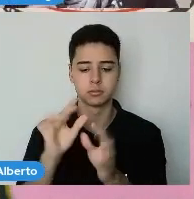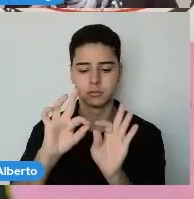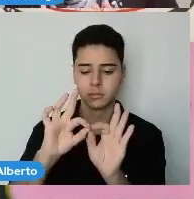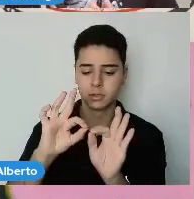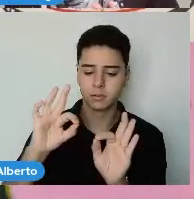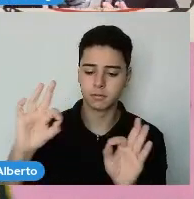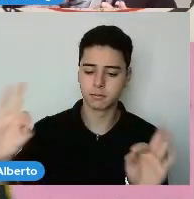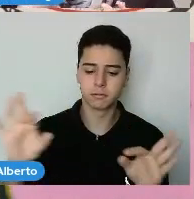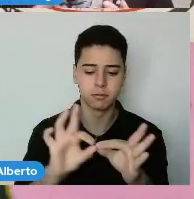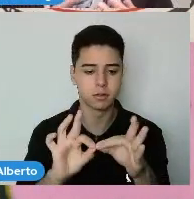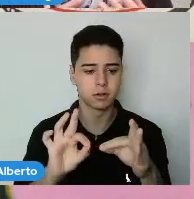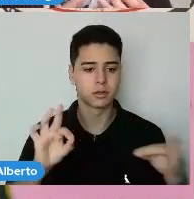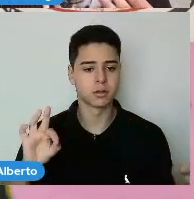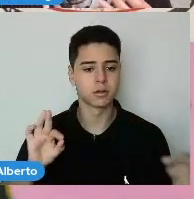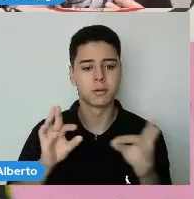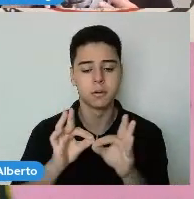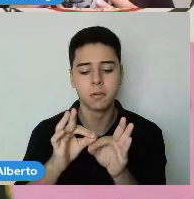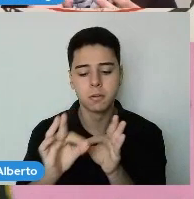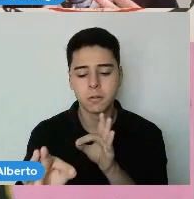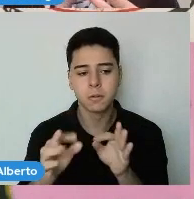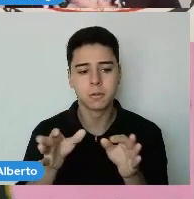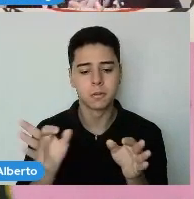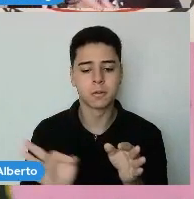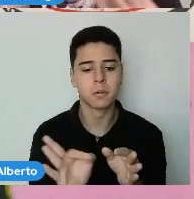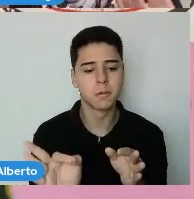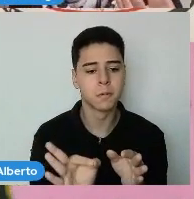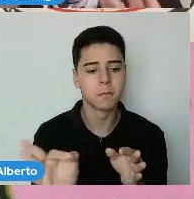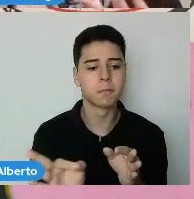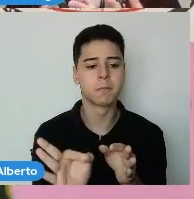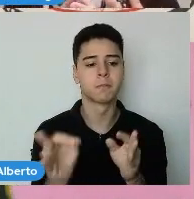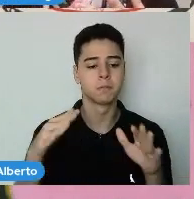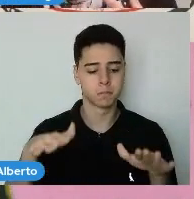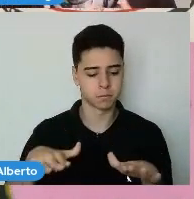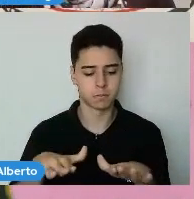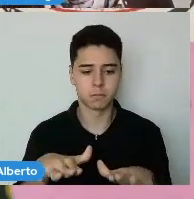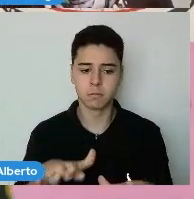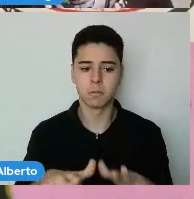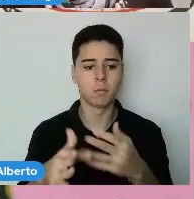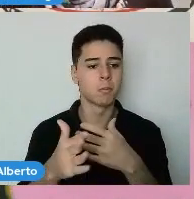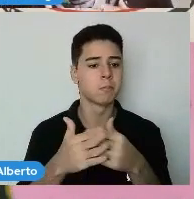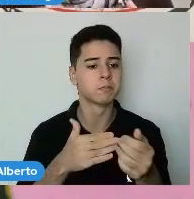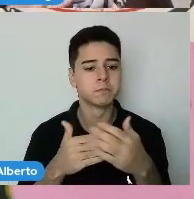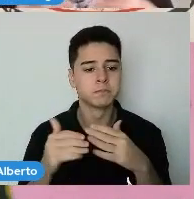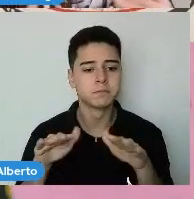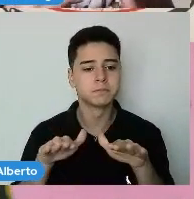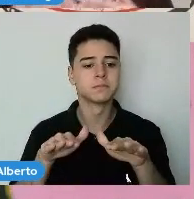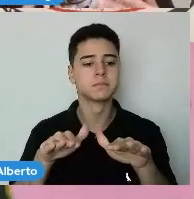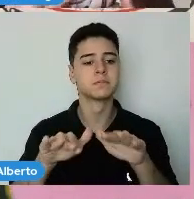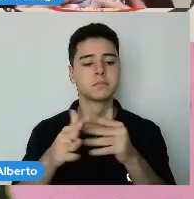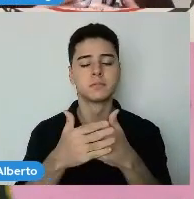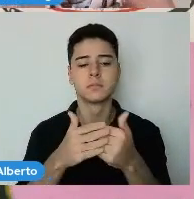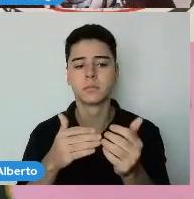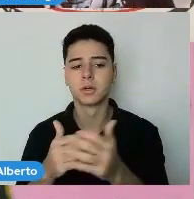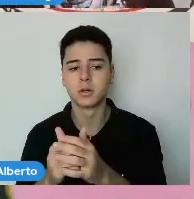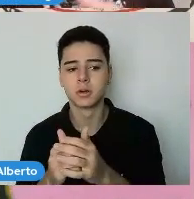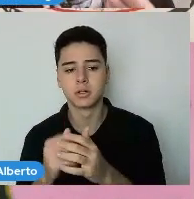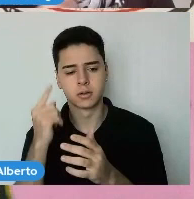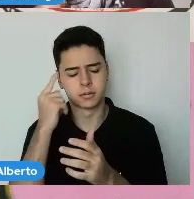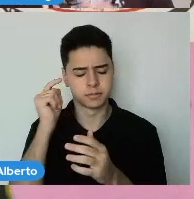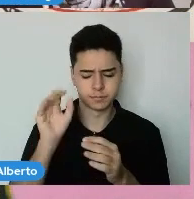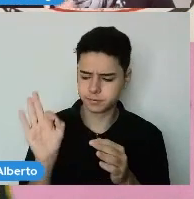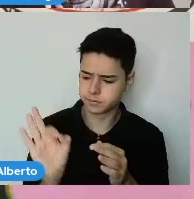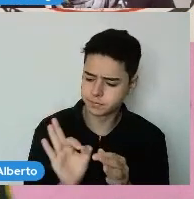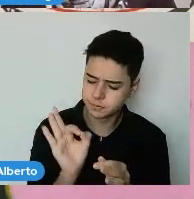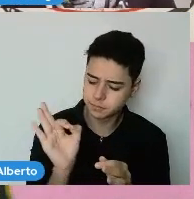vai pensar a linha, o bordado, a tapeçaria, mesmo a questão do